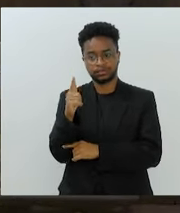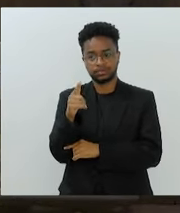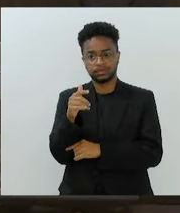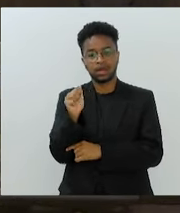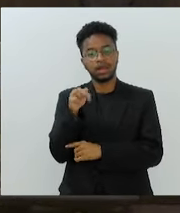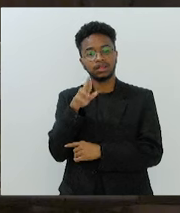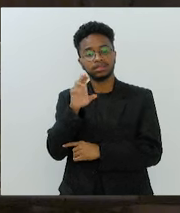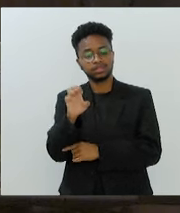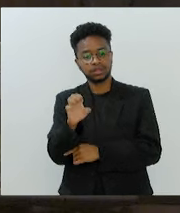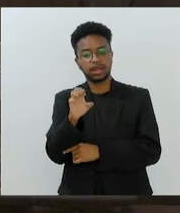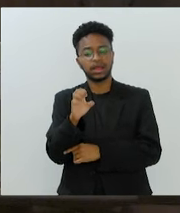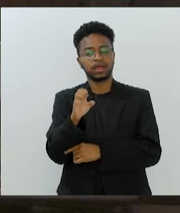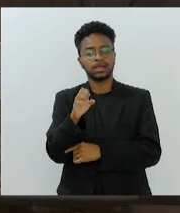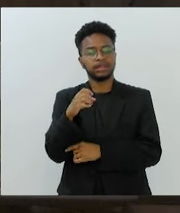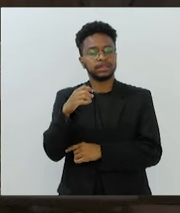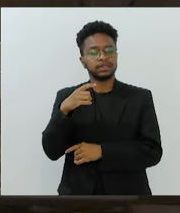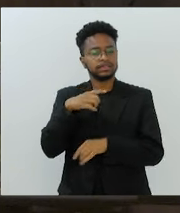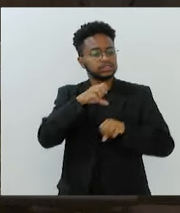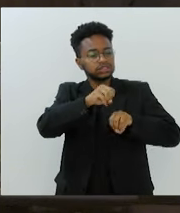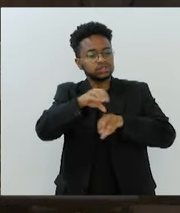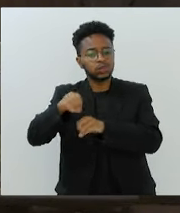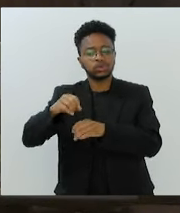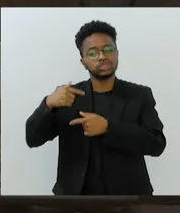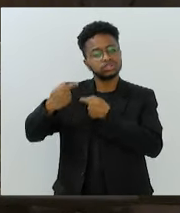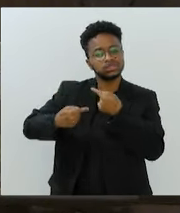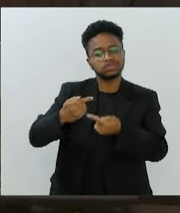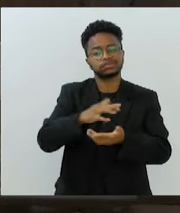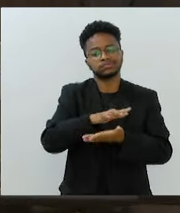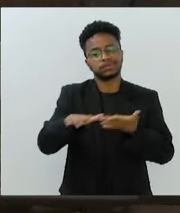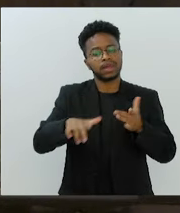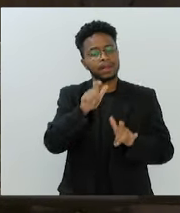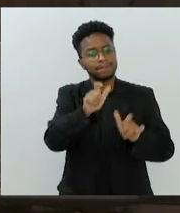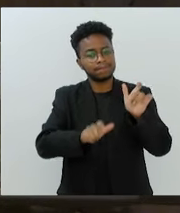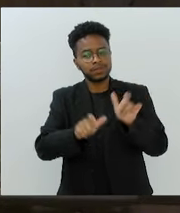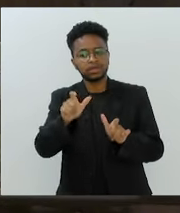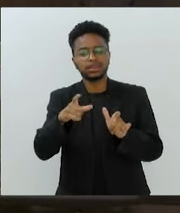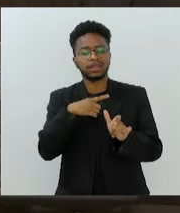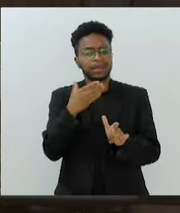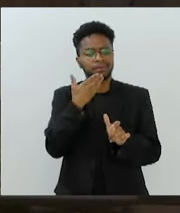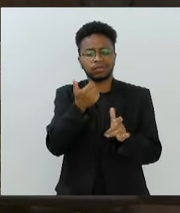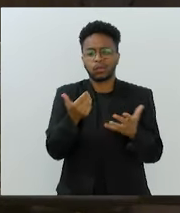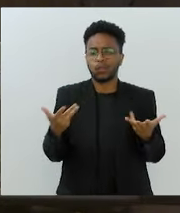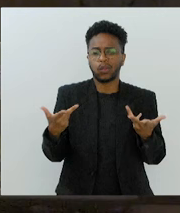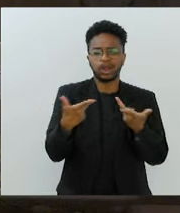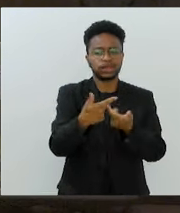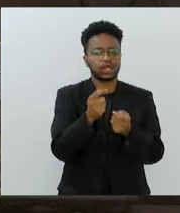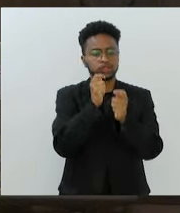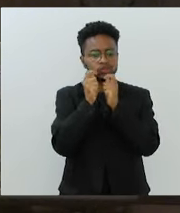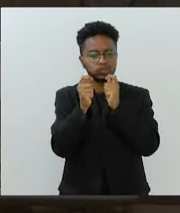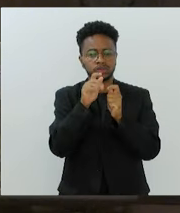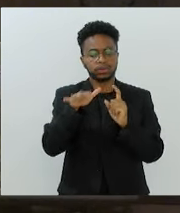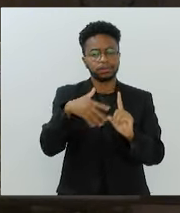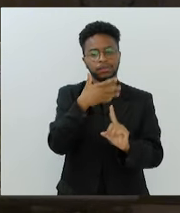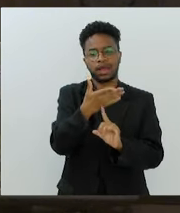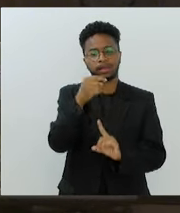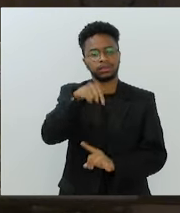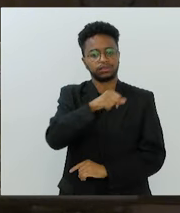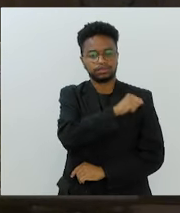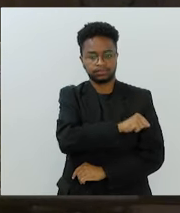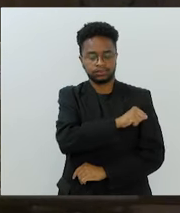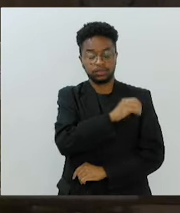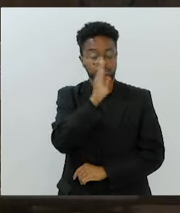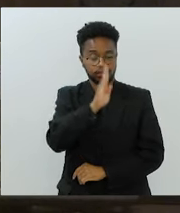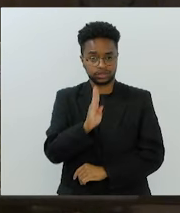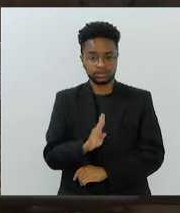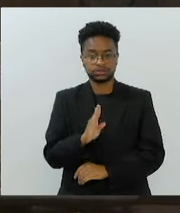formou gerações de pessoas com a melhor qualidade de jornalismo ambiental do Brasil. Inclusive,